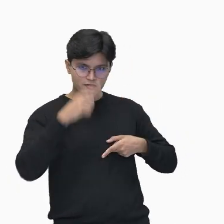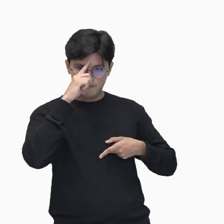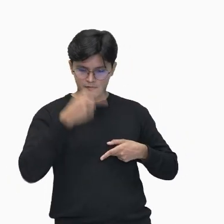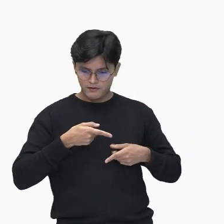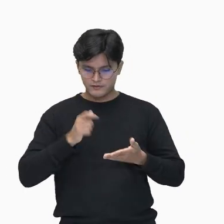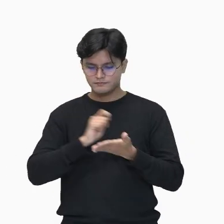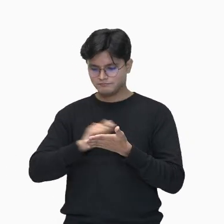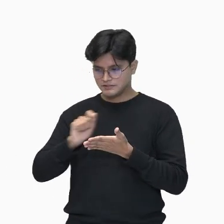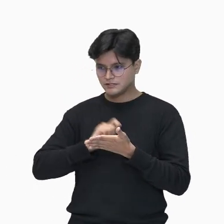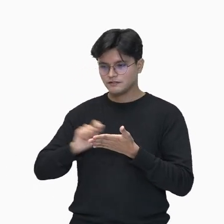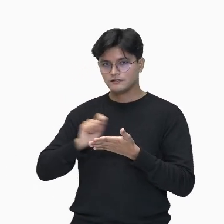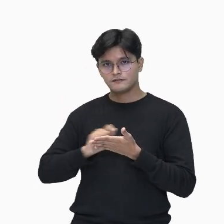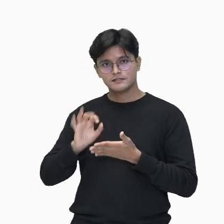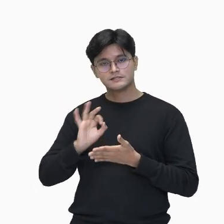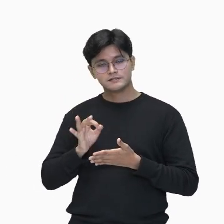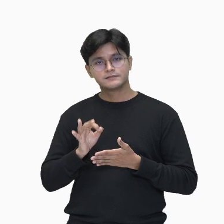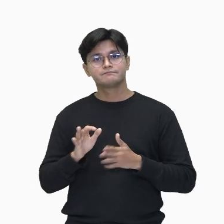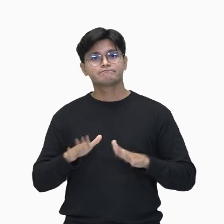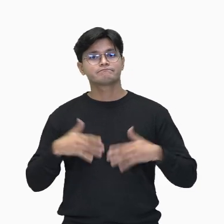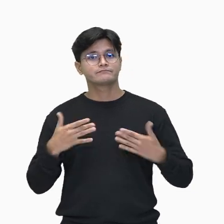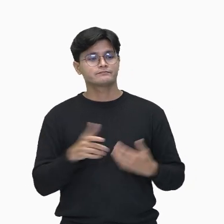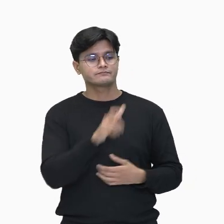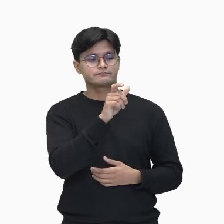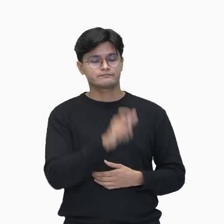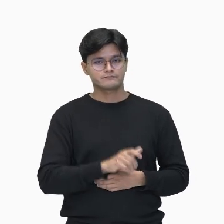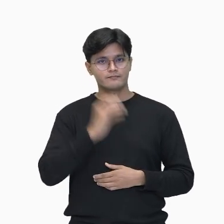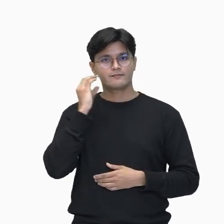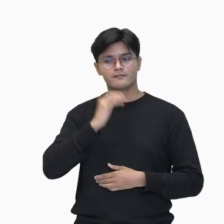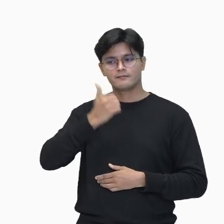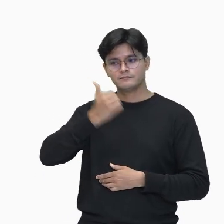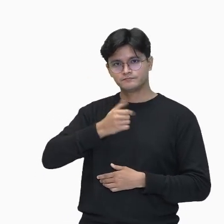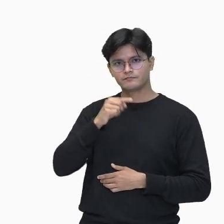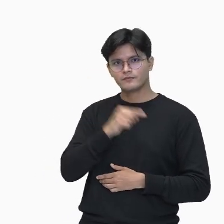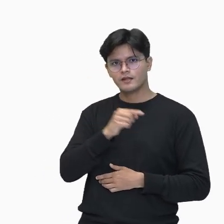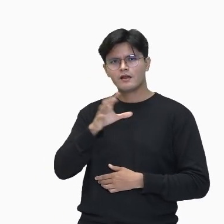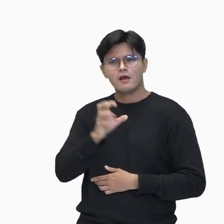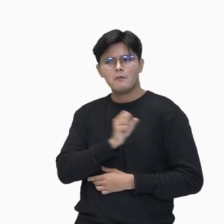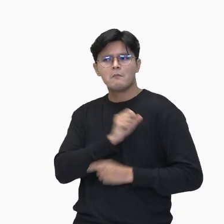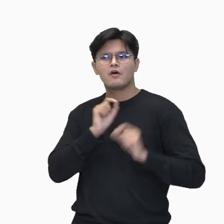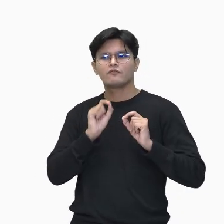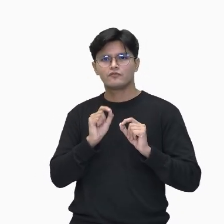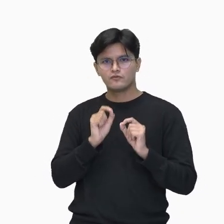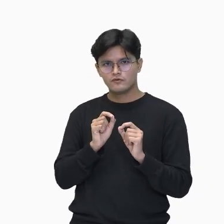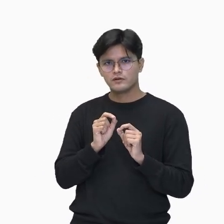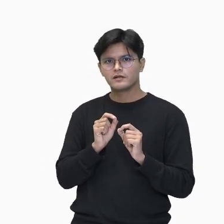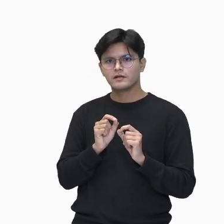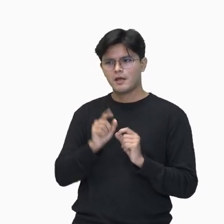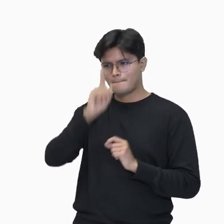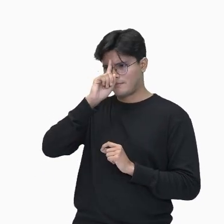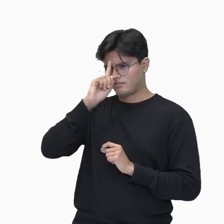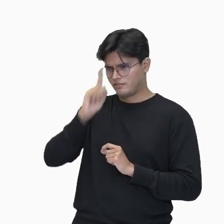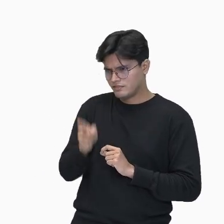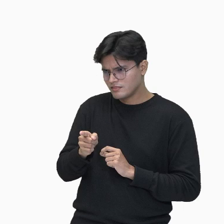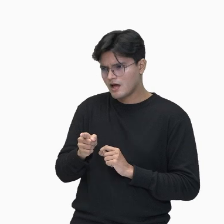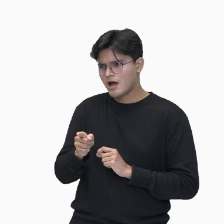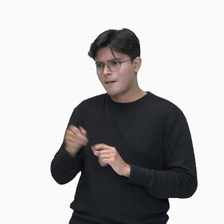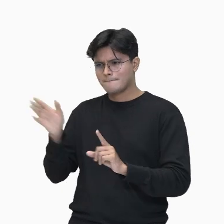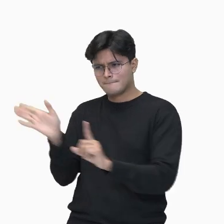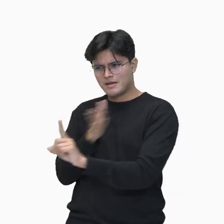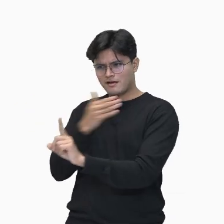pedo o rei né ele adorava né mandar bater amarrar